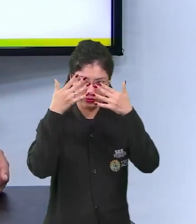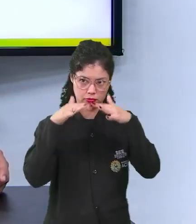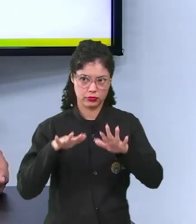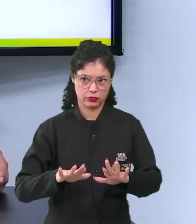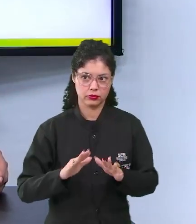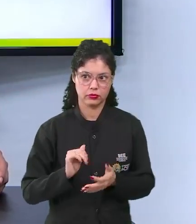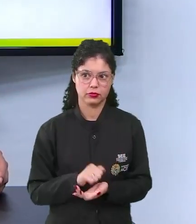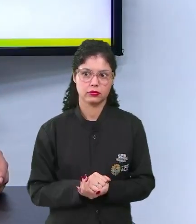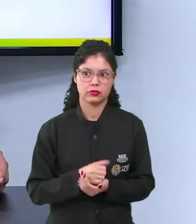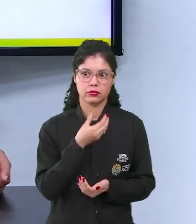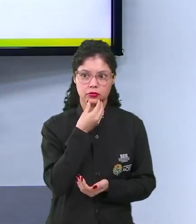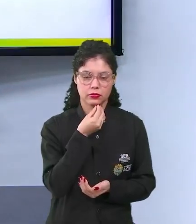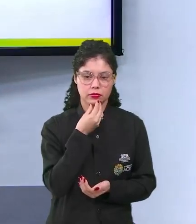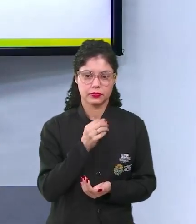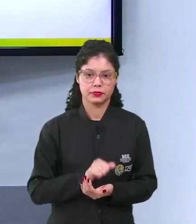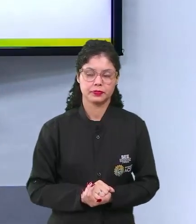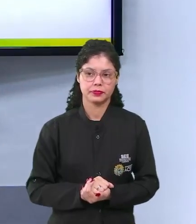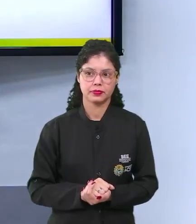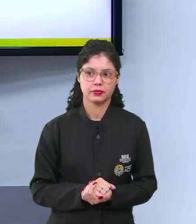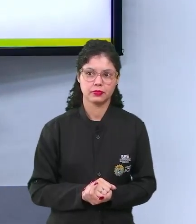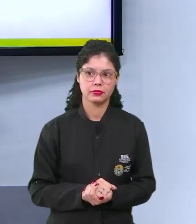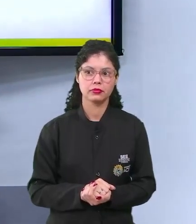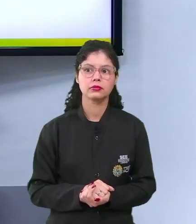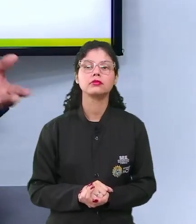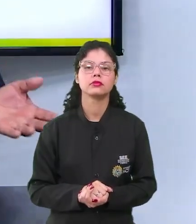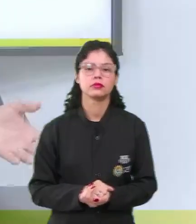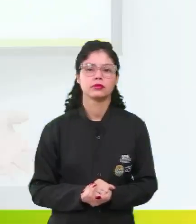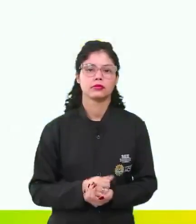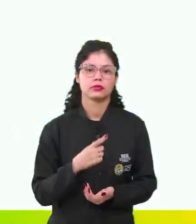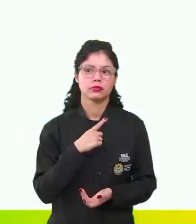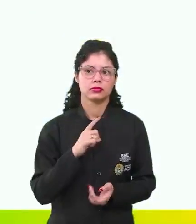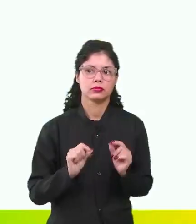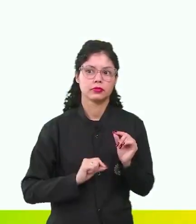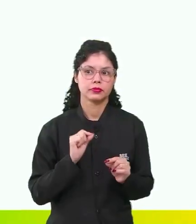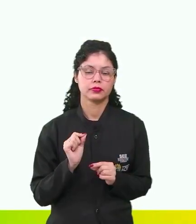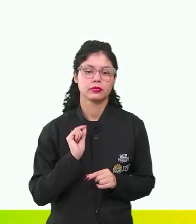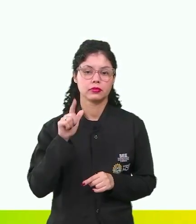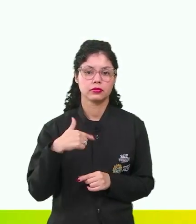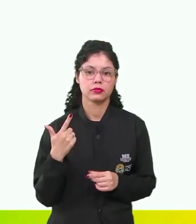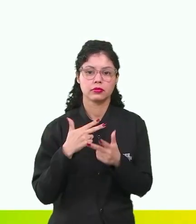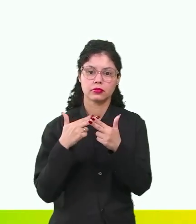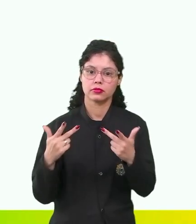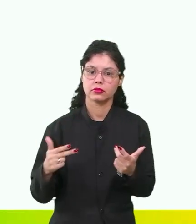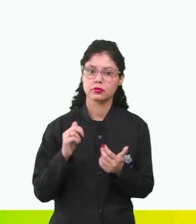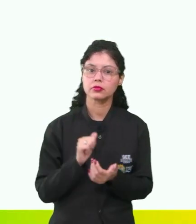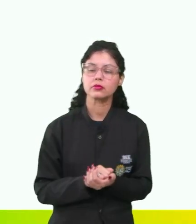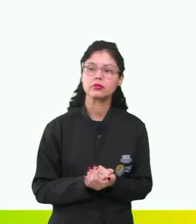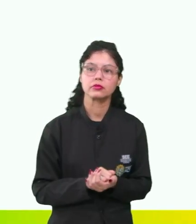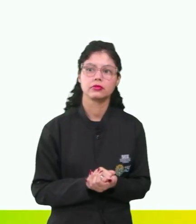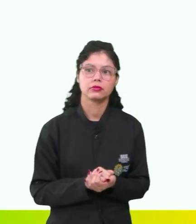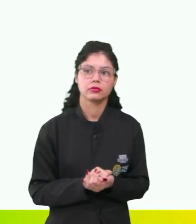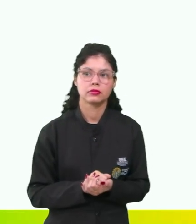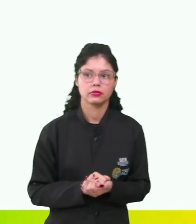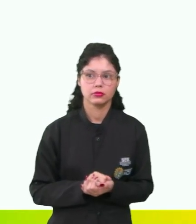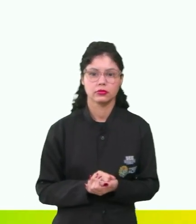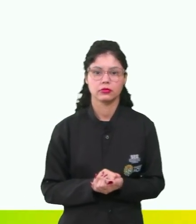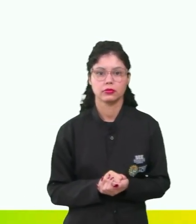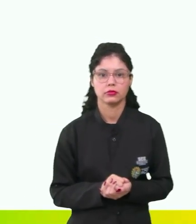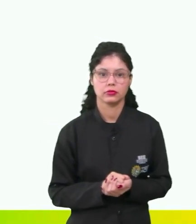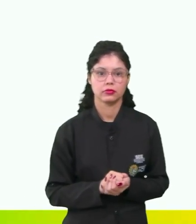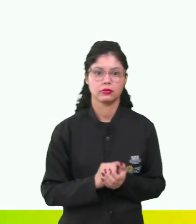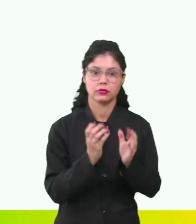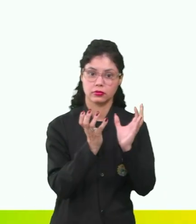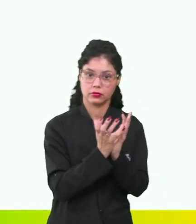e sobre o homem. Bom, e aqui nós temos uma outra coisinha aqui do Marx, que é a seguinte: se a